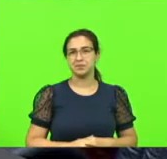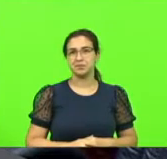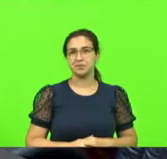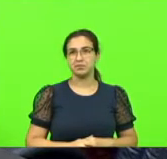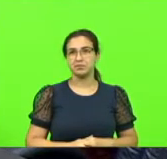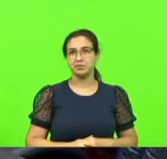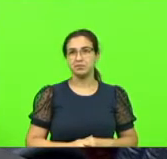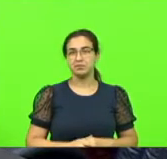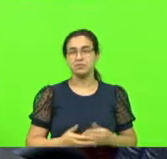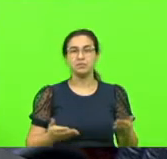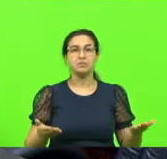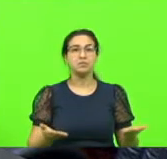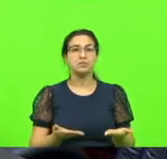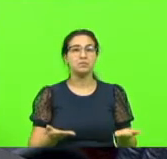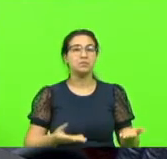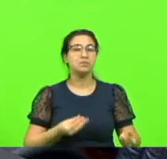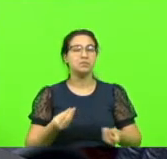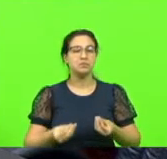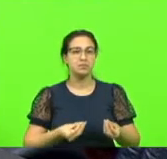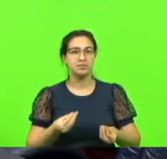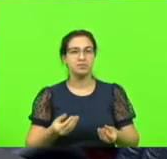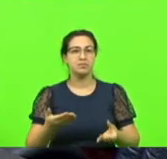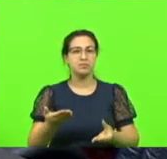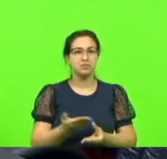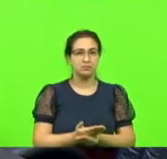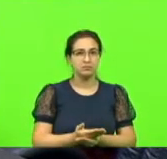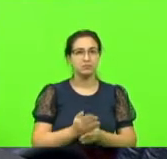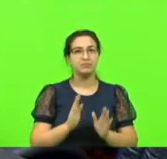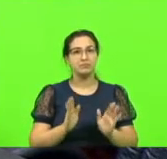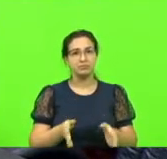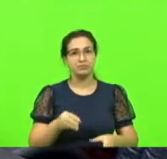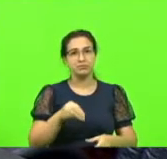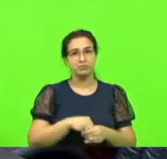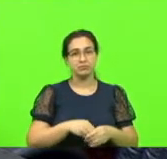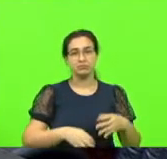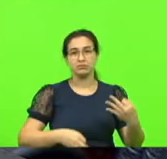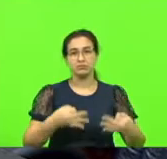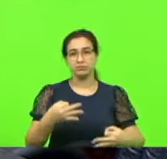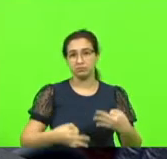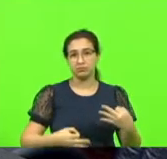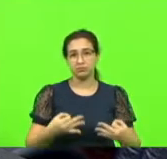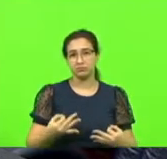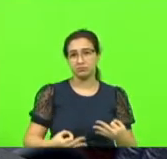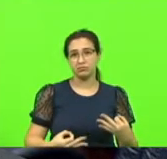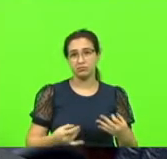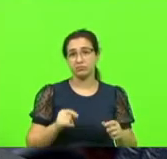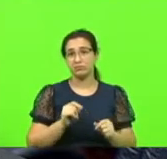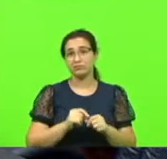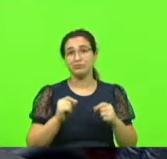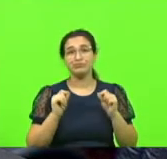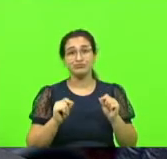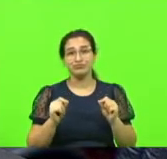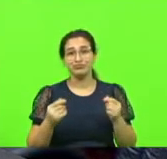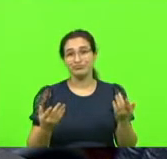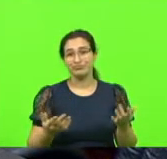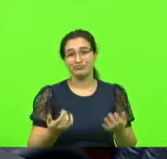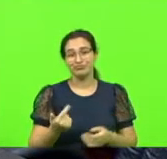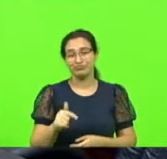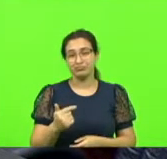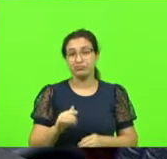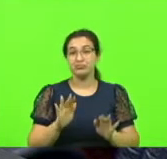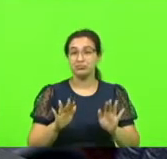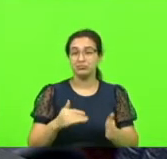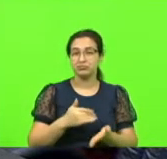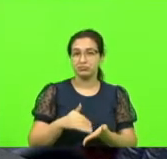e atualmente esse processo está na justiça, não tem muito o que ser feito, mas não é a Secretaria